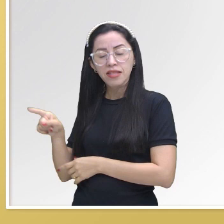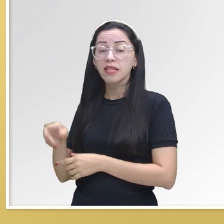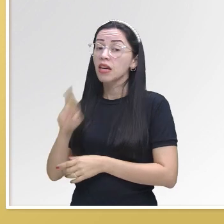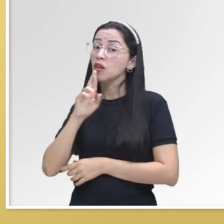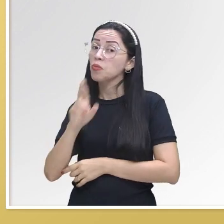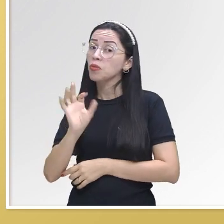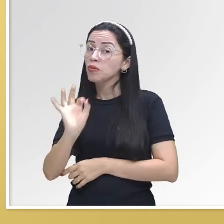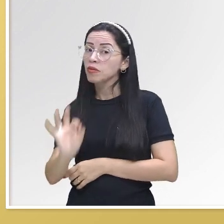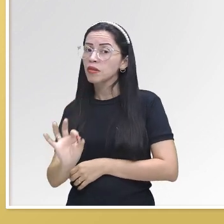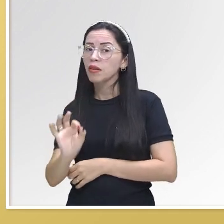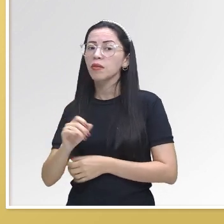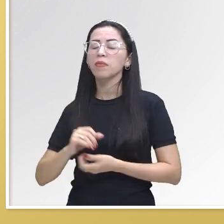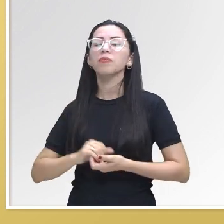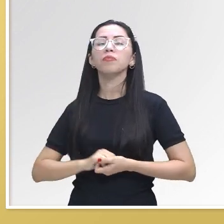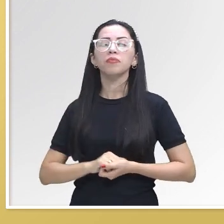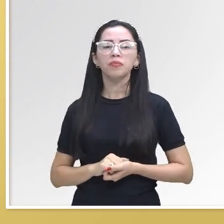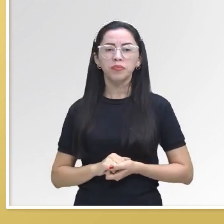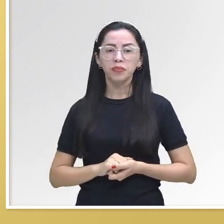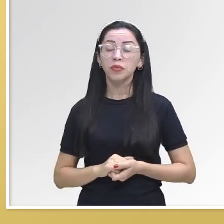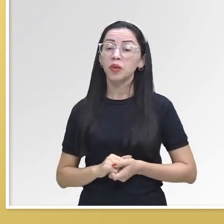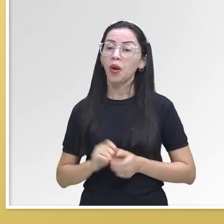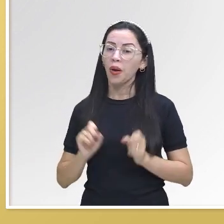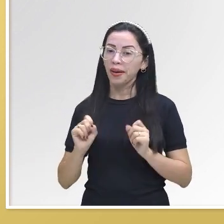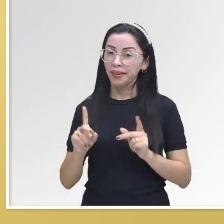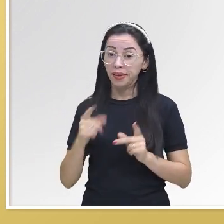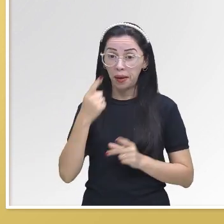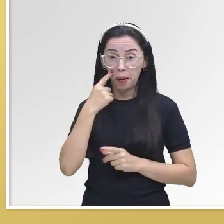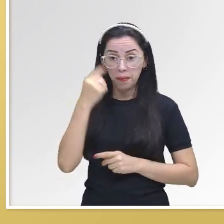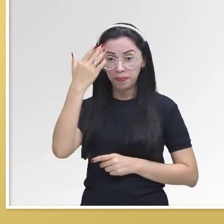Vamos conferir? Olha aí!